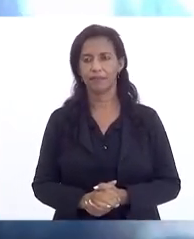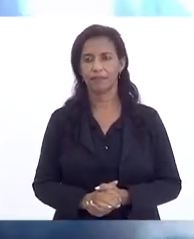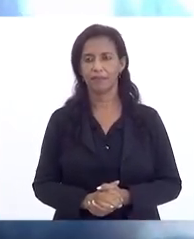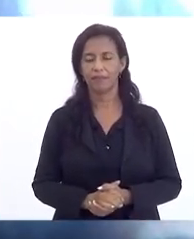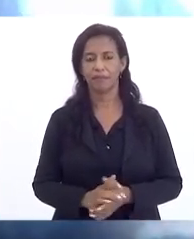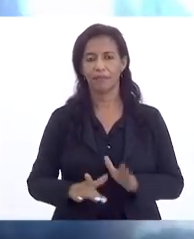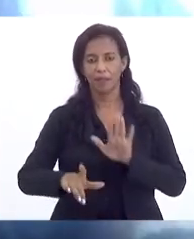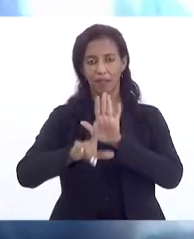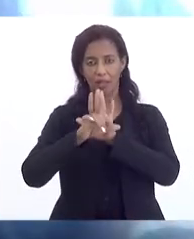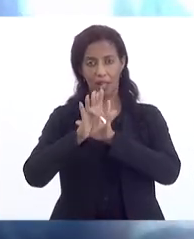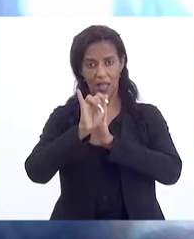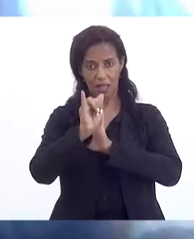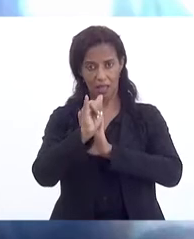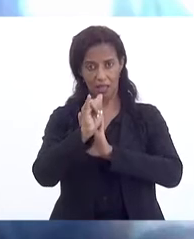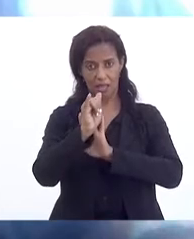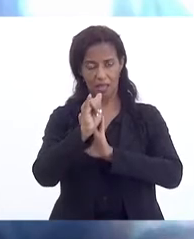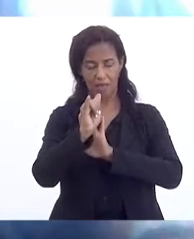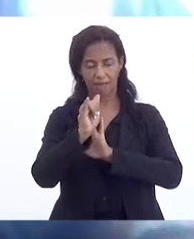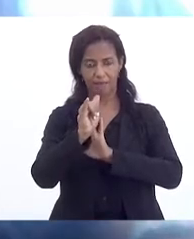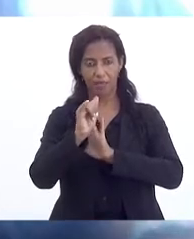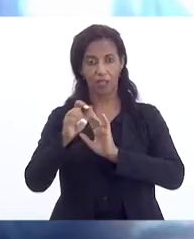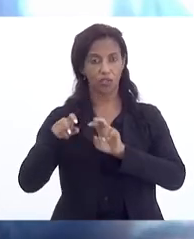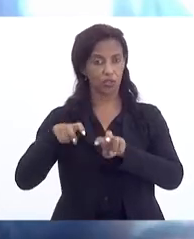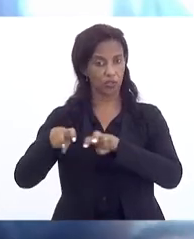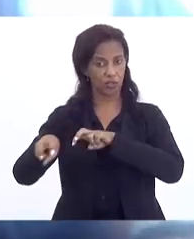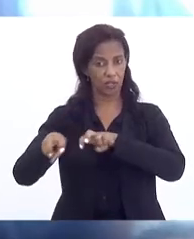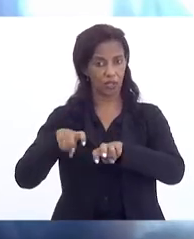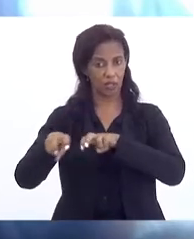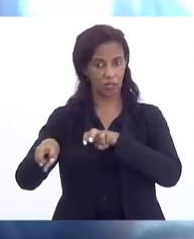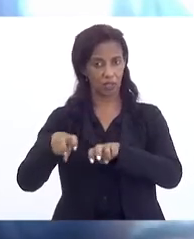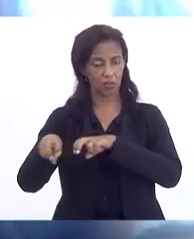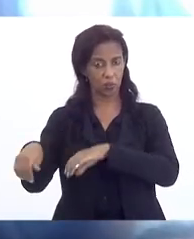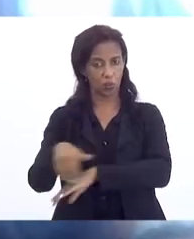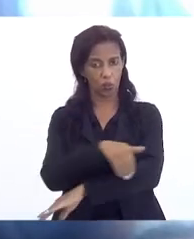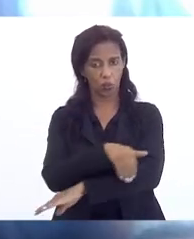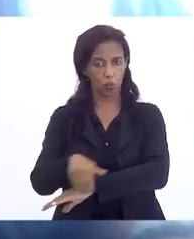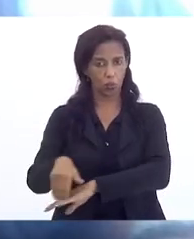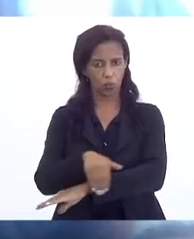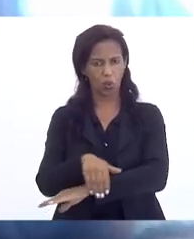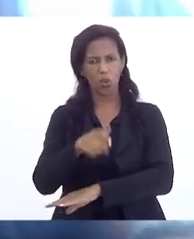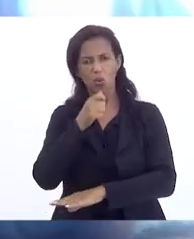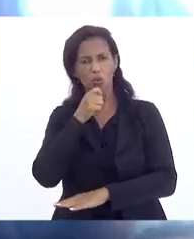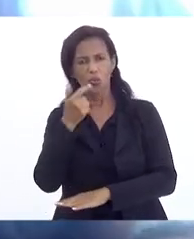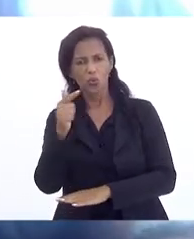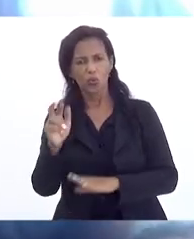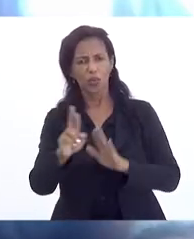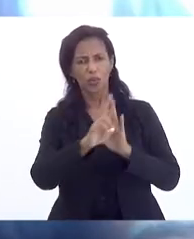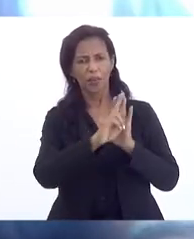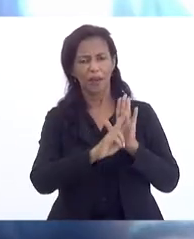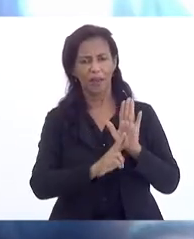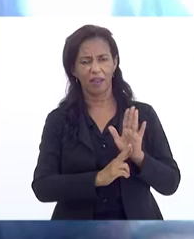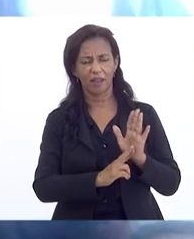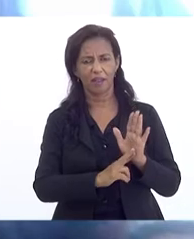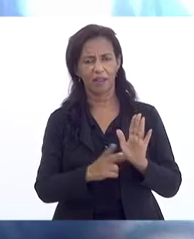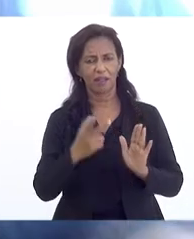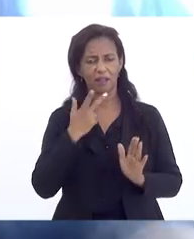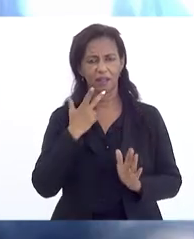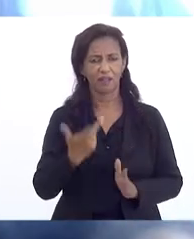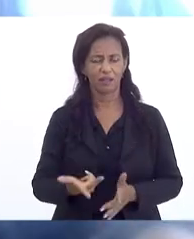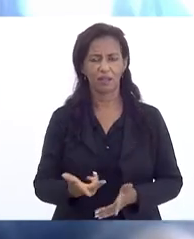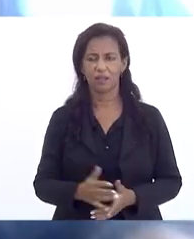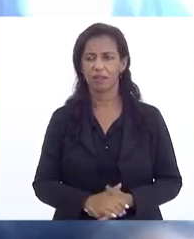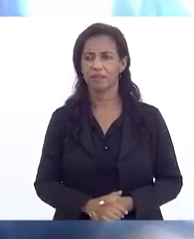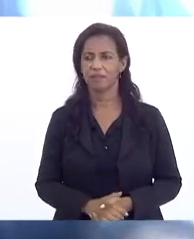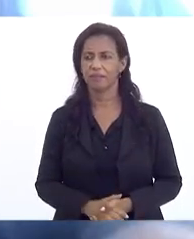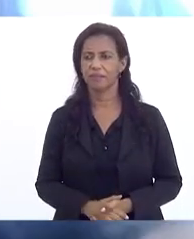Nas leis nacionais de trânsito, não se estabelece uma regra sobre isso? A questão